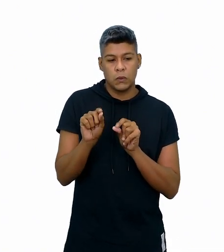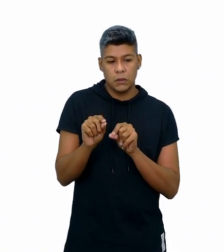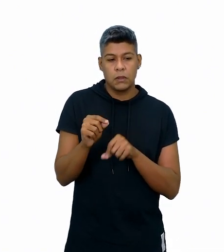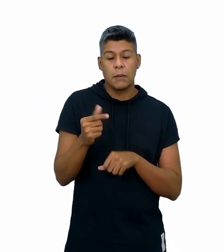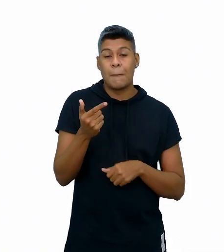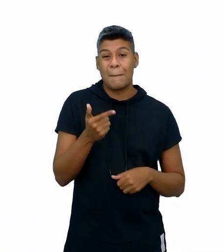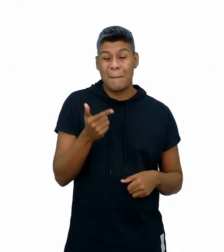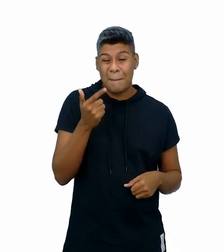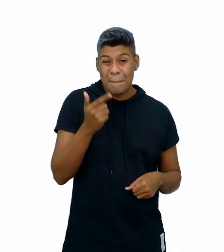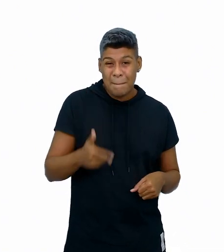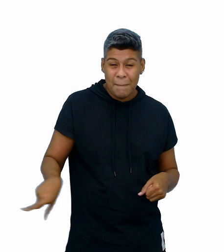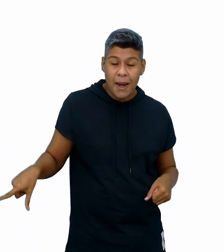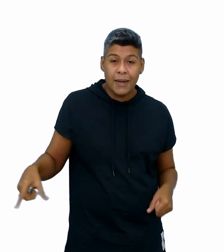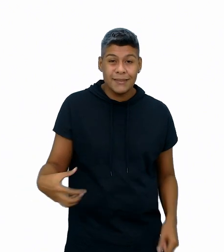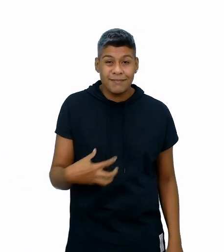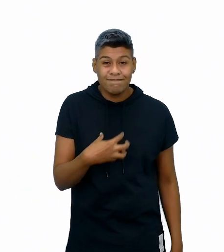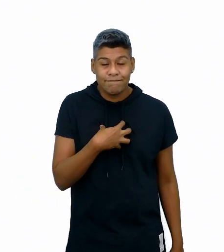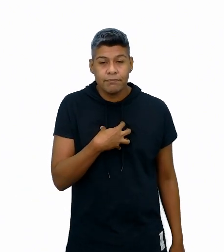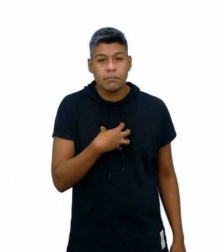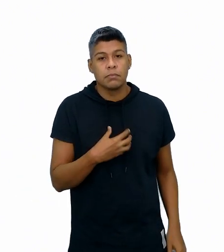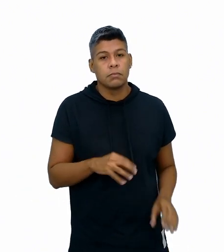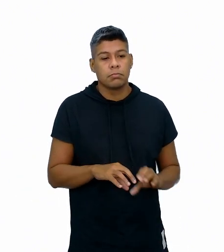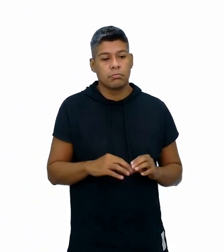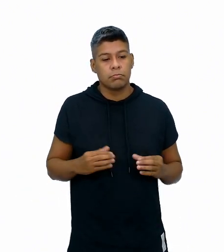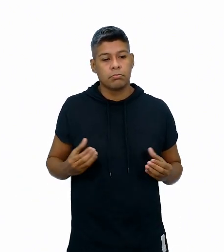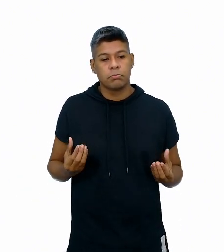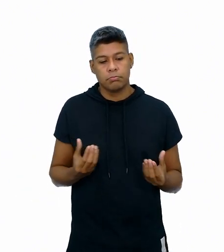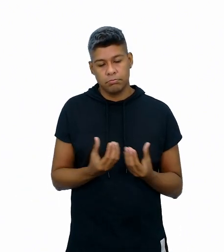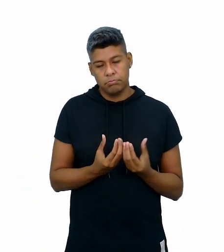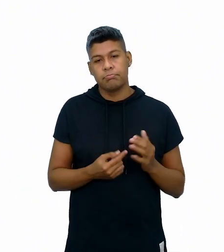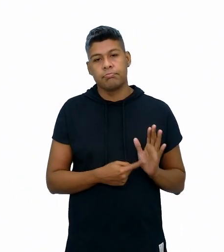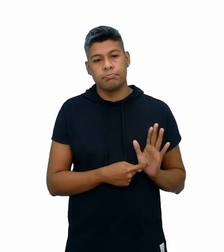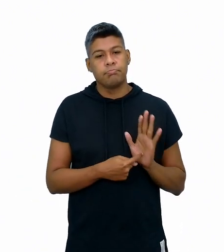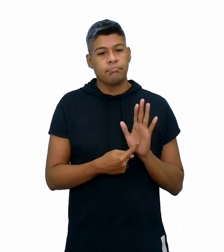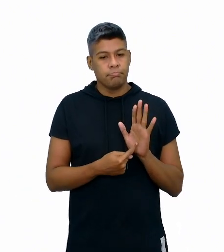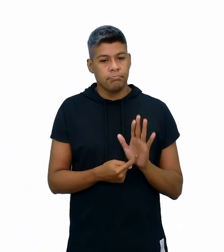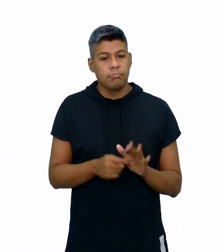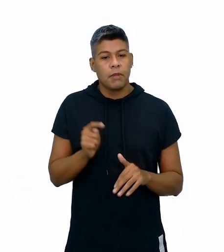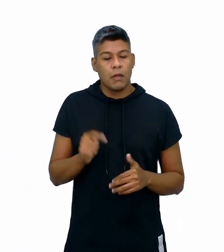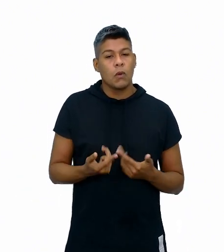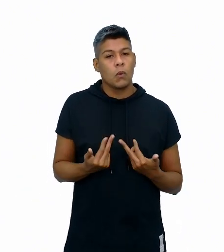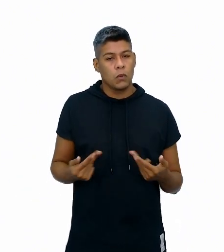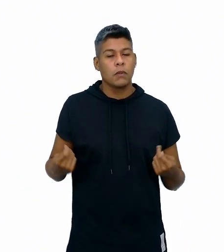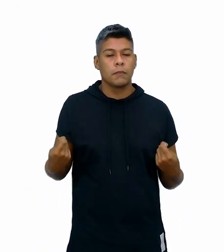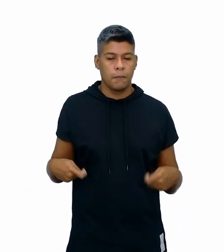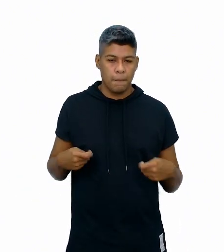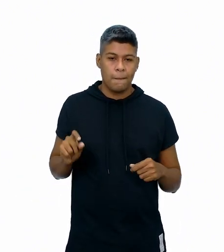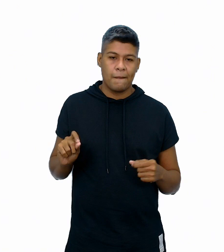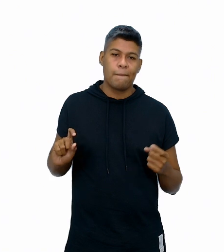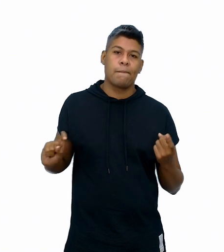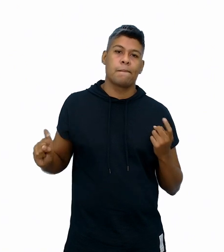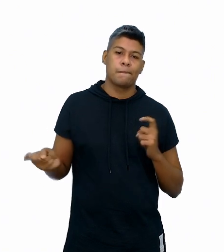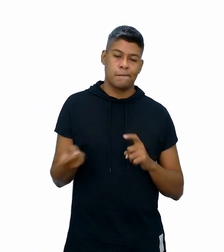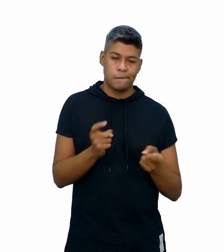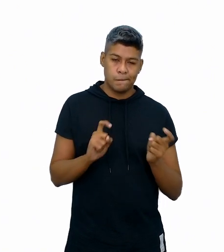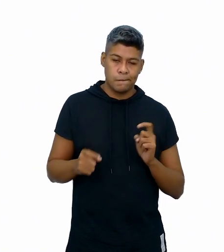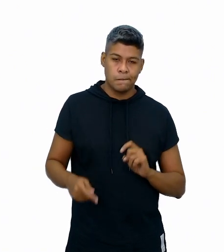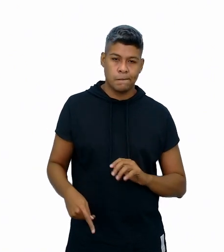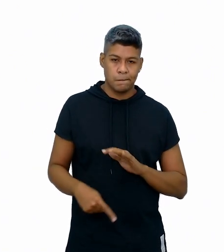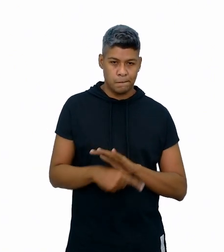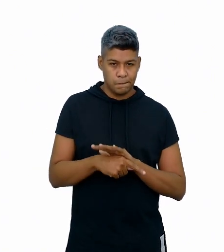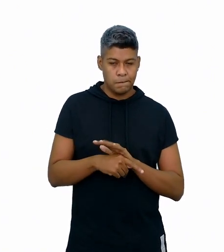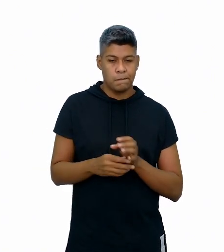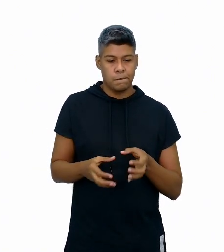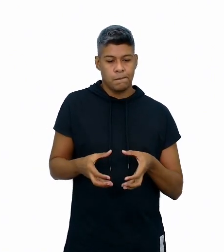mais impacto para a comunidade, mas destacando, né, que essas questões precisam ser discutidas com a turma